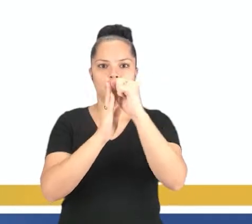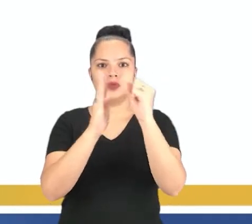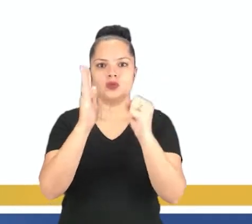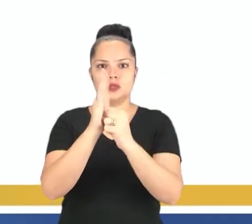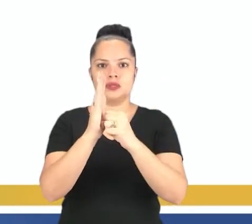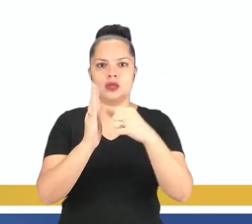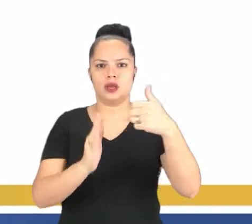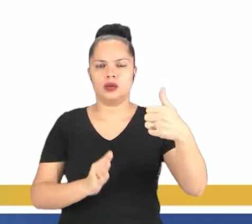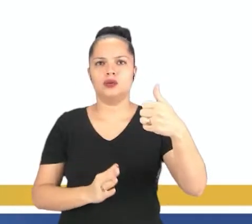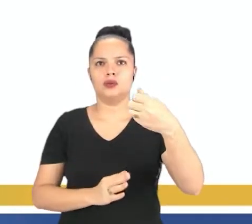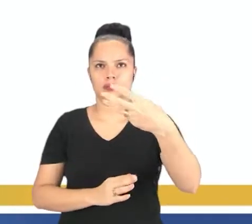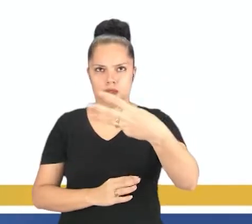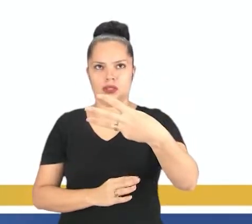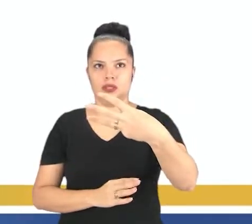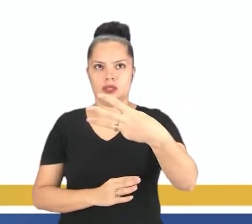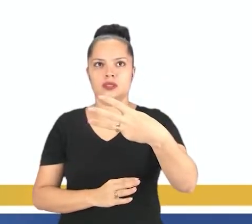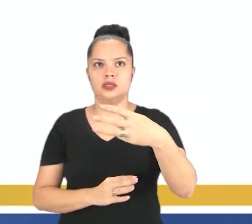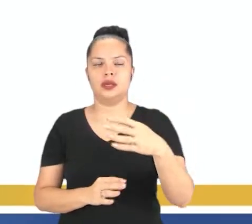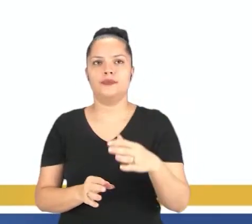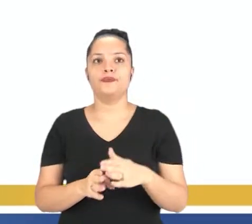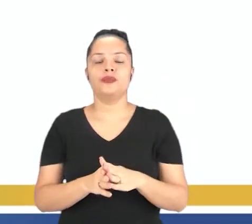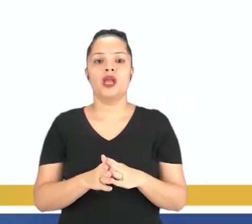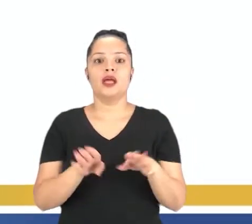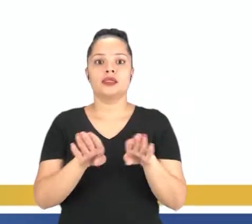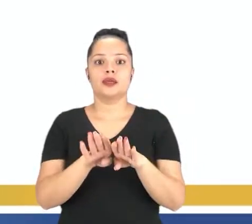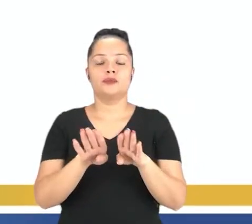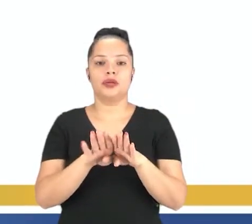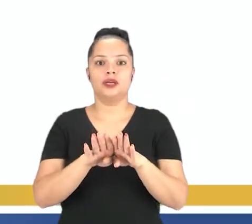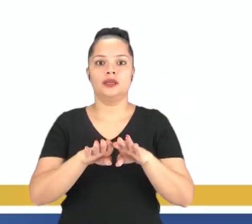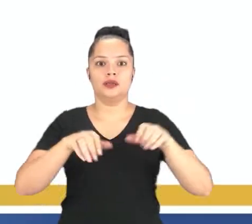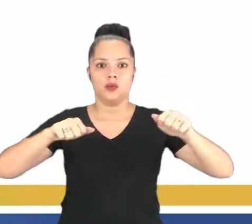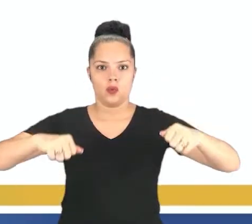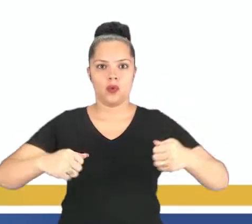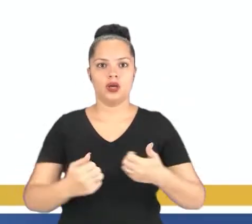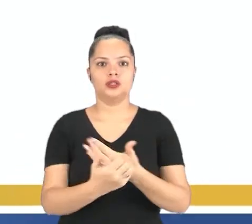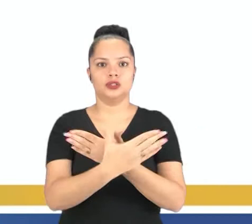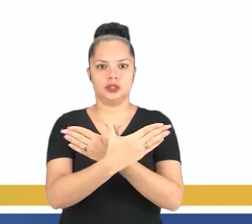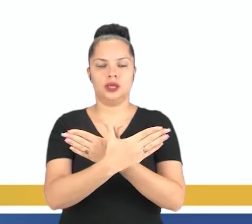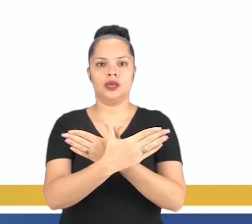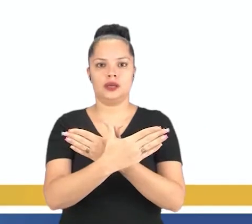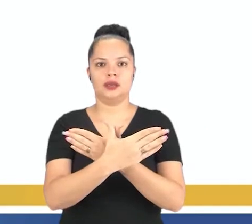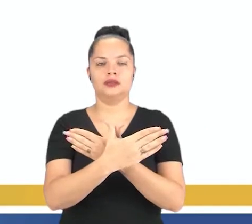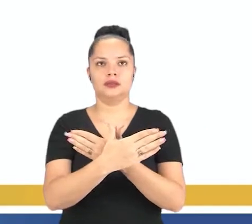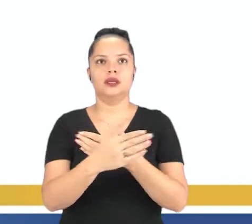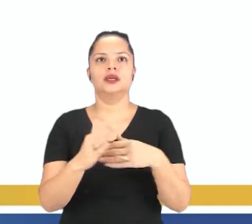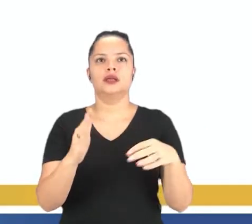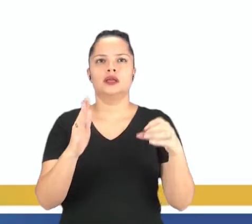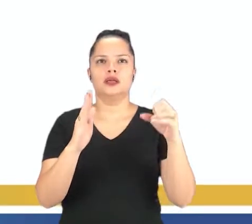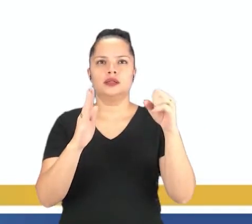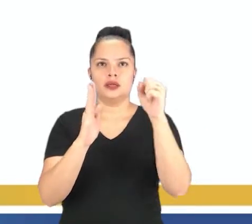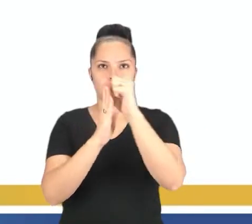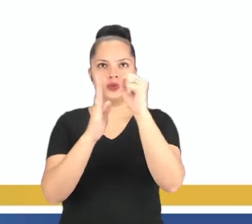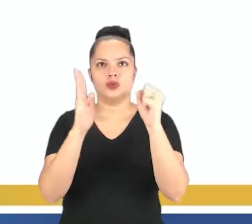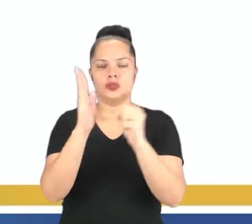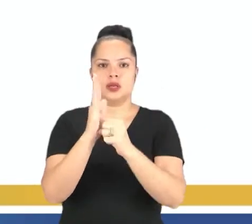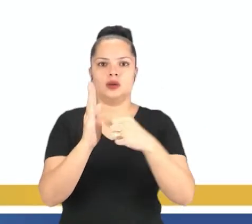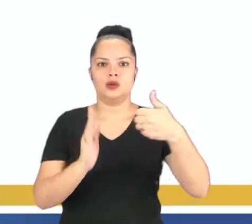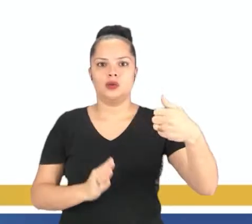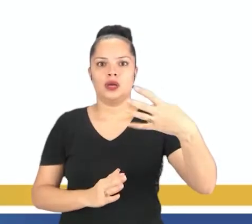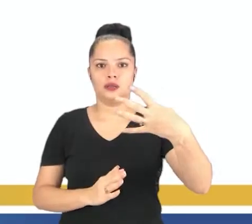vazio vazio de poder tá já os astecas já Mania deles começam do século 14 ou 15